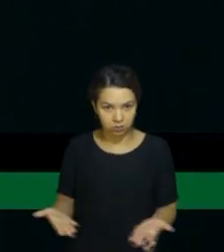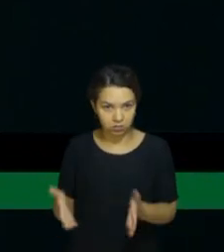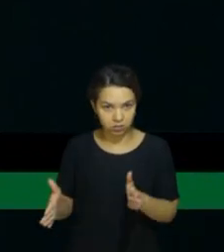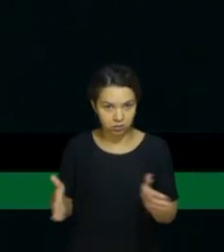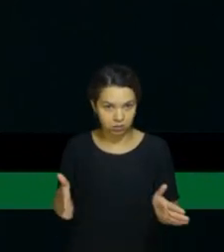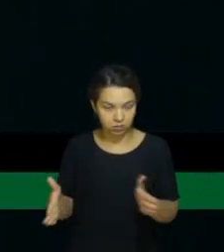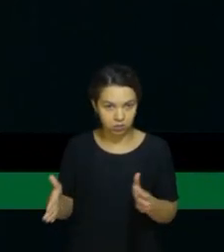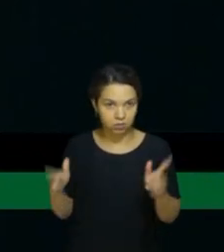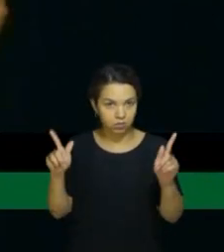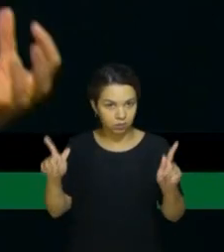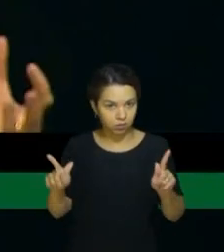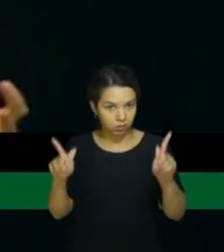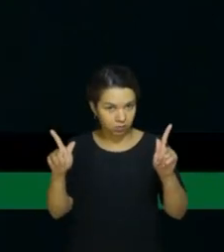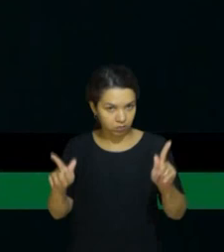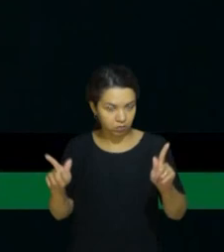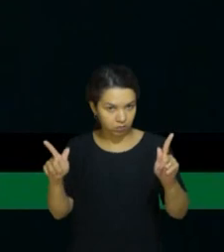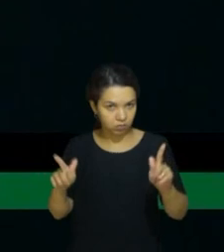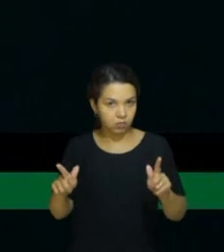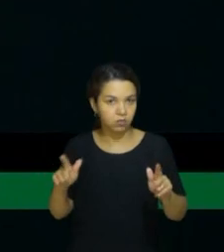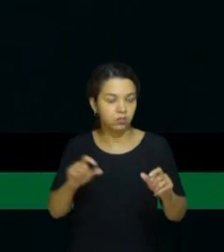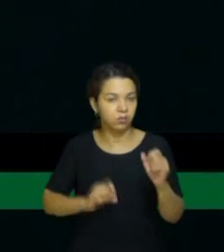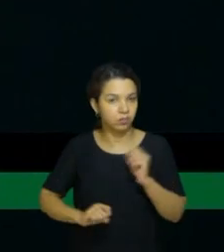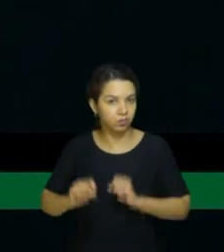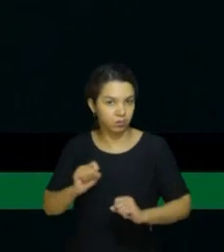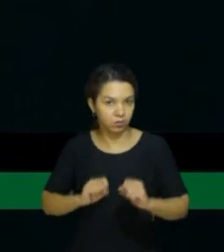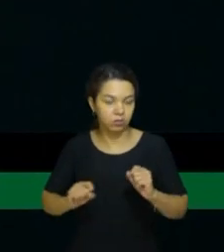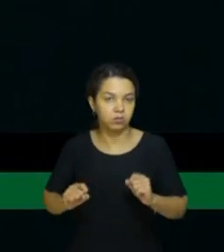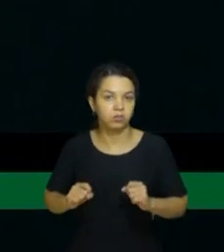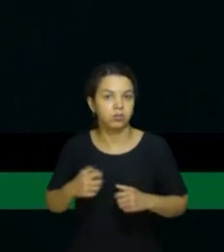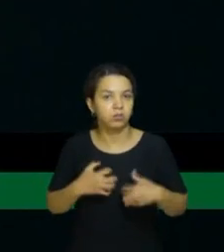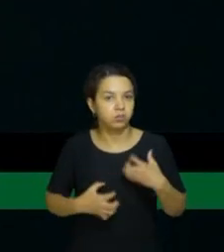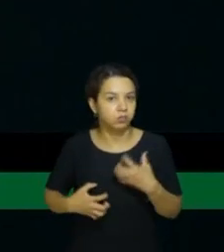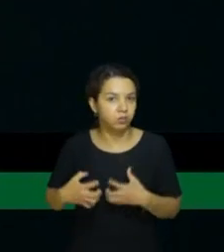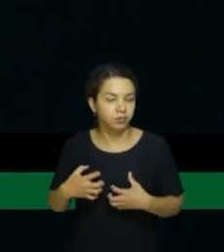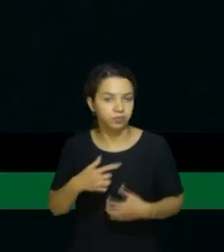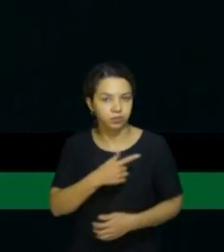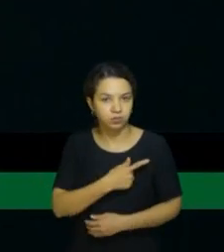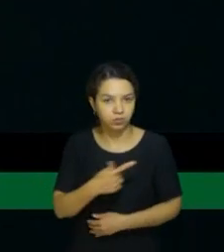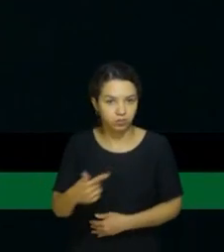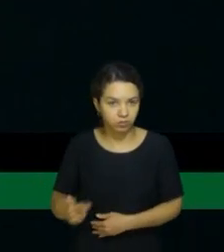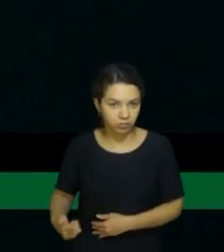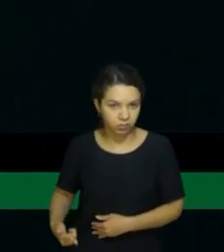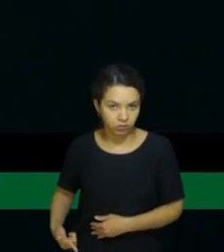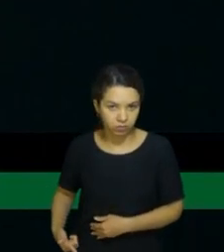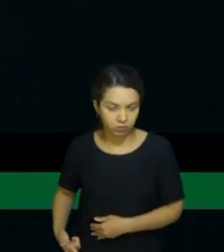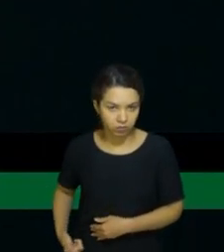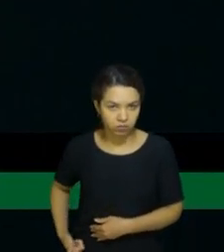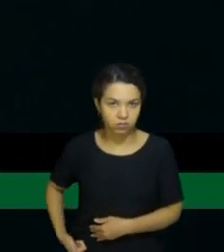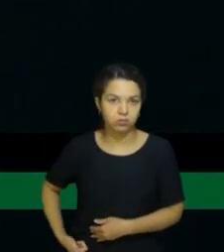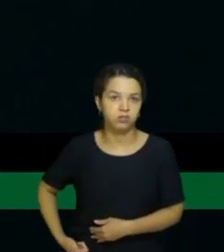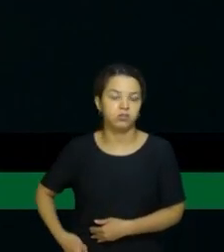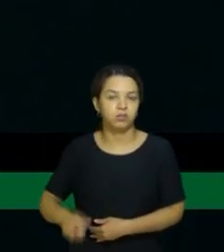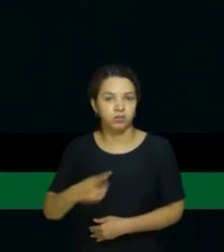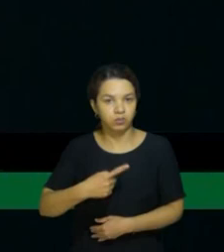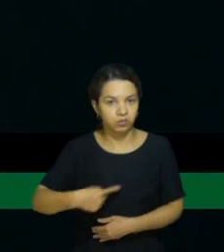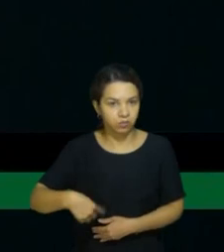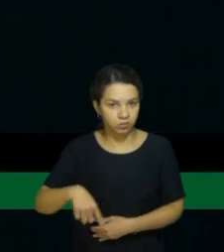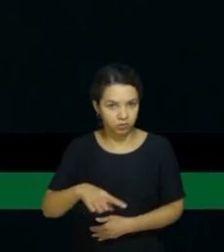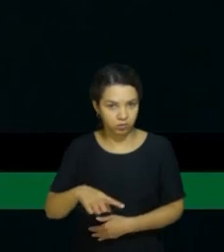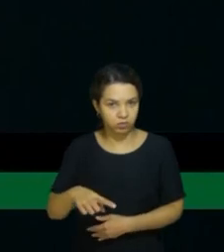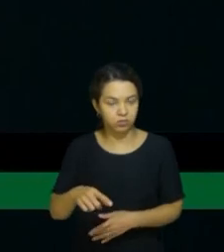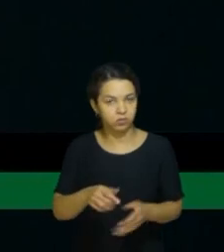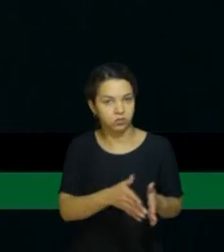greve que os ânimos se acirraram o governador esticou a corda temos 27